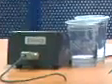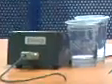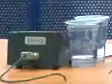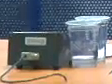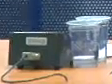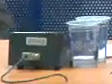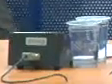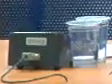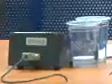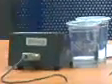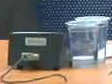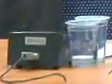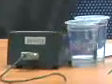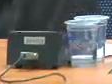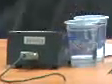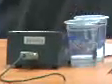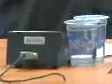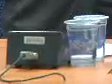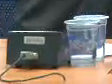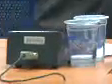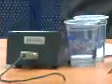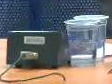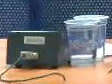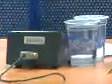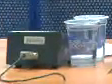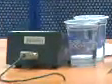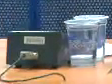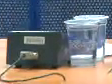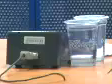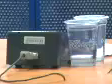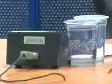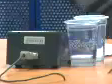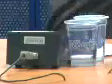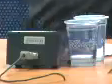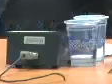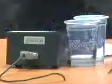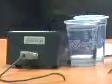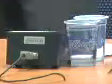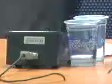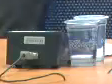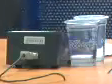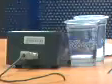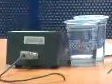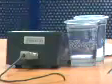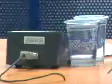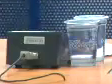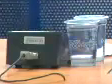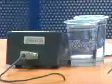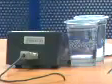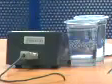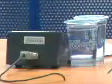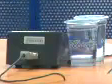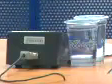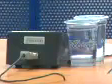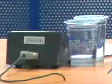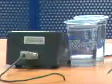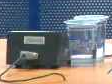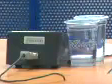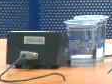exercício financeiro de 2013, que compreende a análise dos projetos de lei